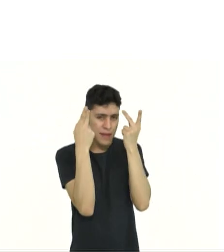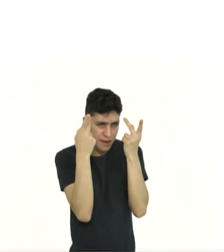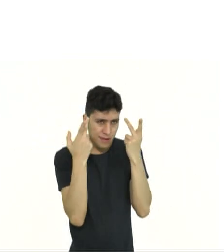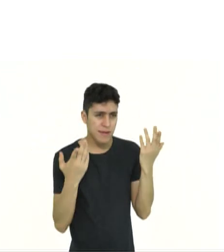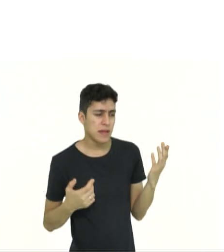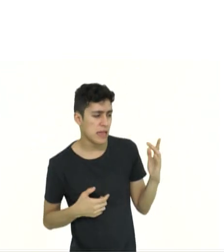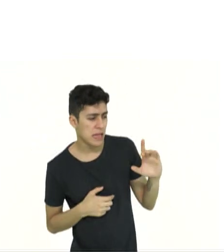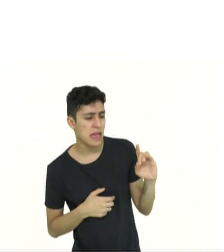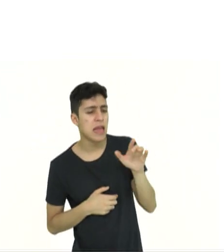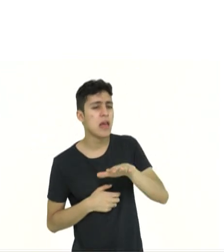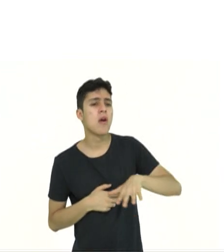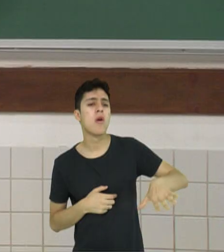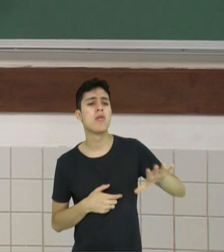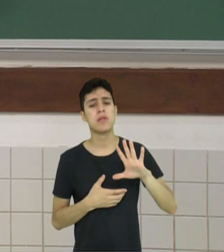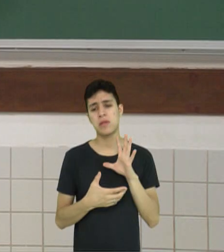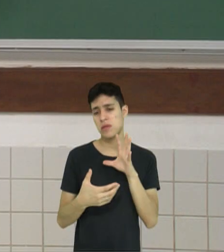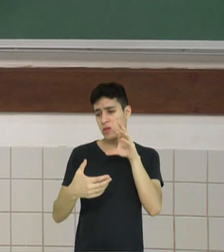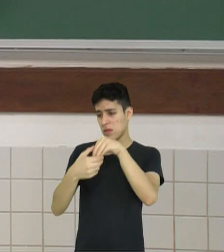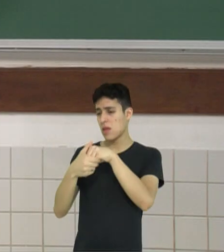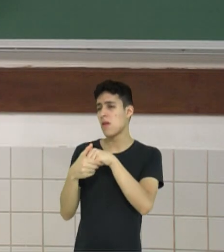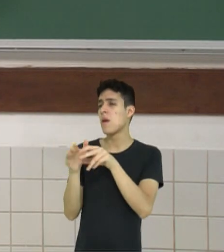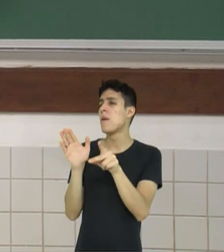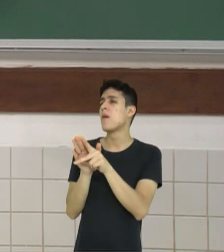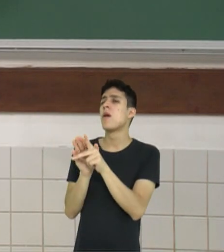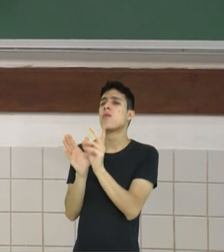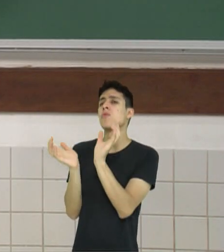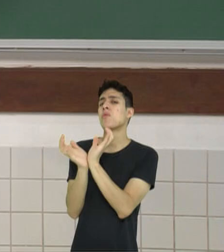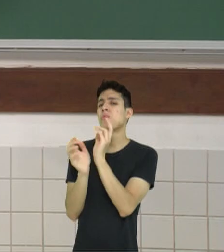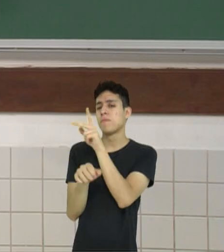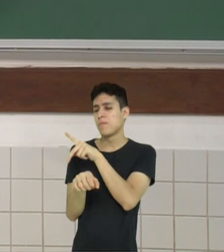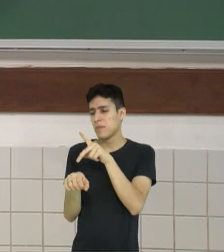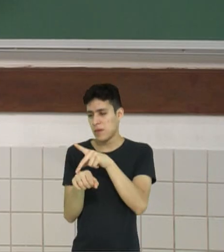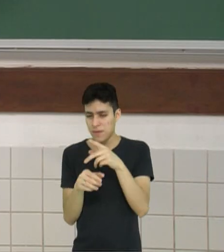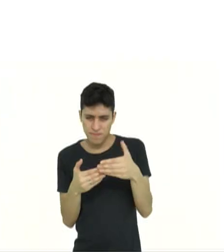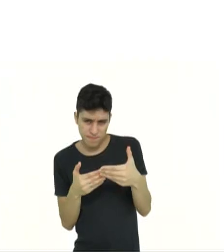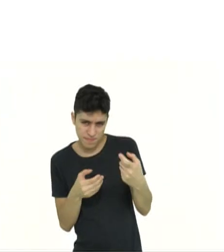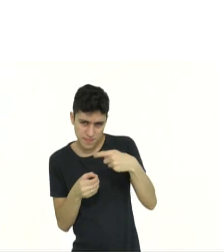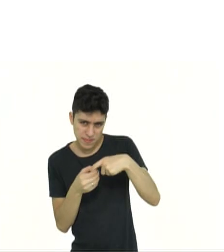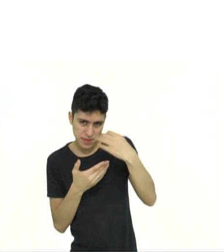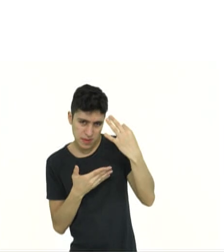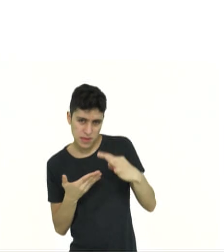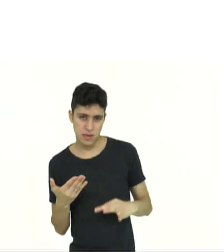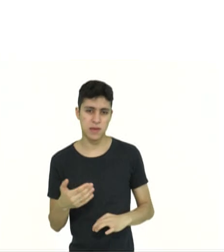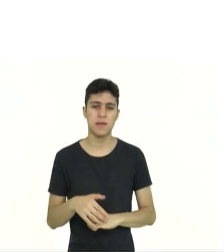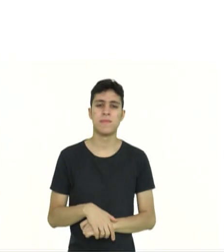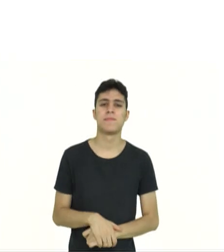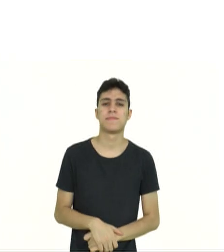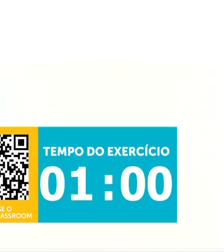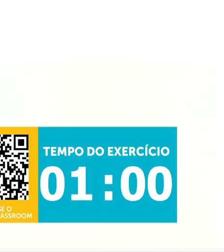passou a pertencer a um grupo de países? A gente já volta para a correção aí.